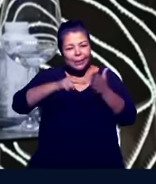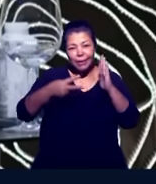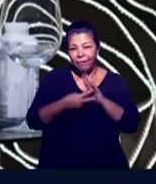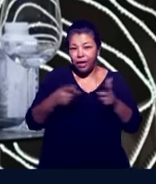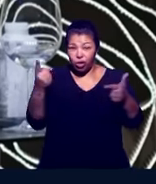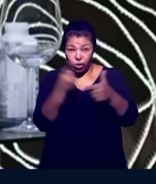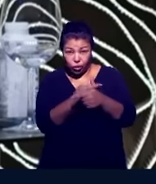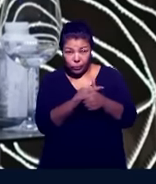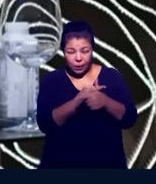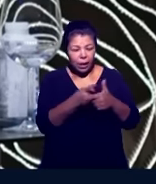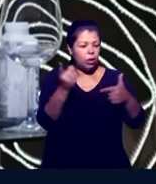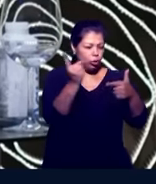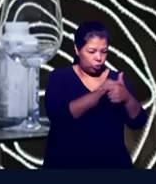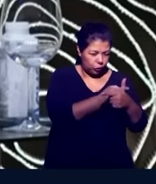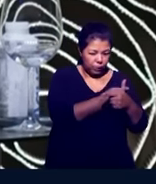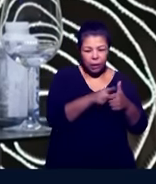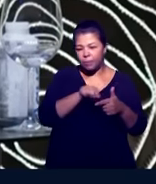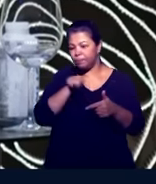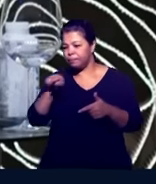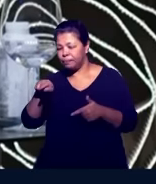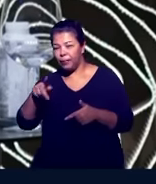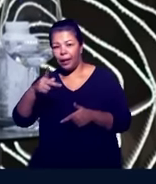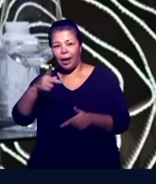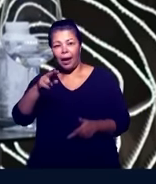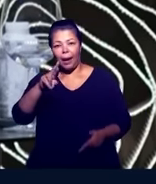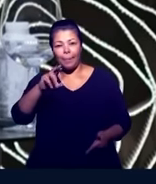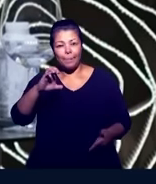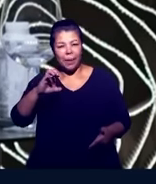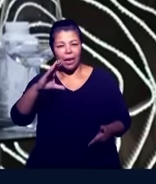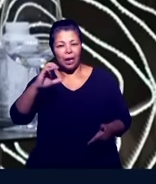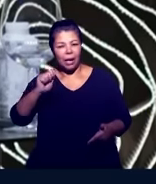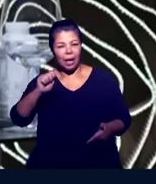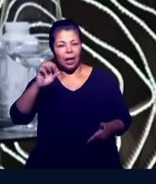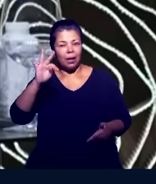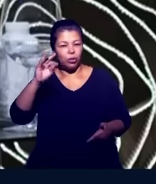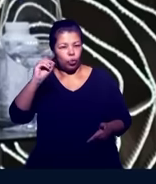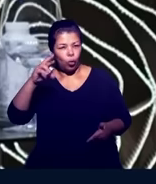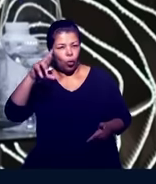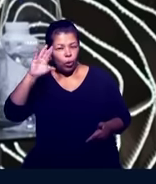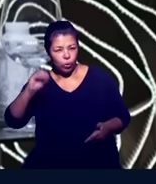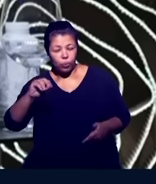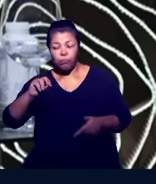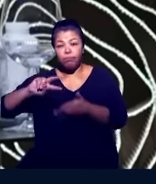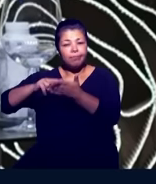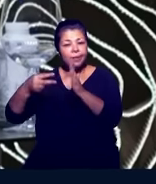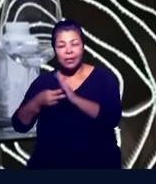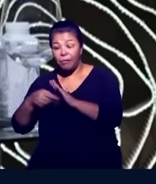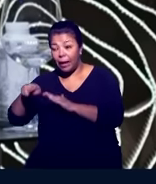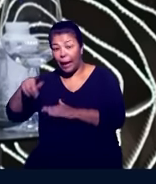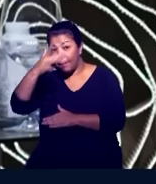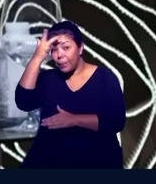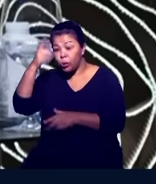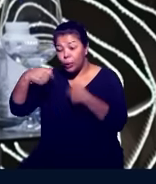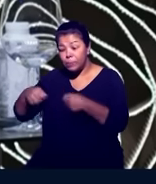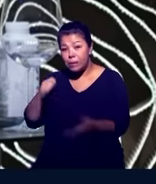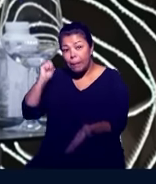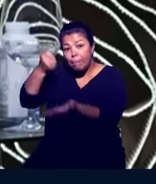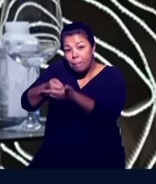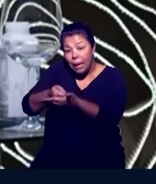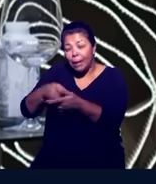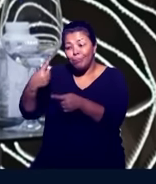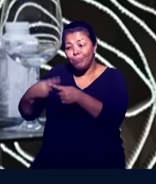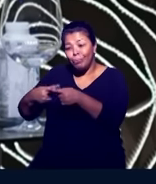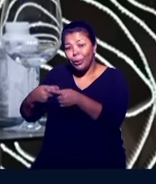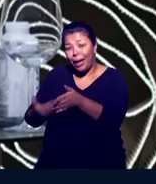algum alguém errou lá para trás e tá tendo que pagar pelo pela se responsável pel pelo seu equívoco